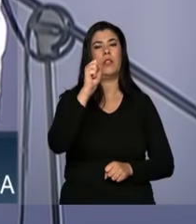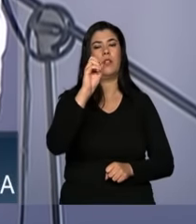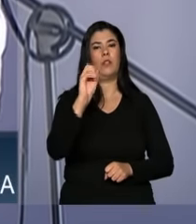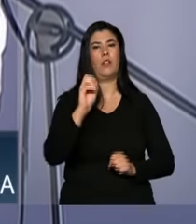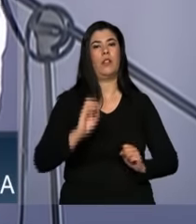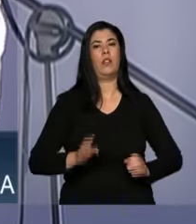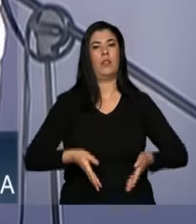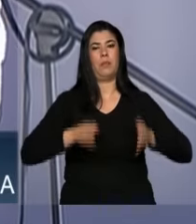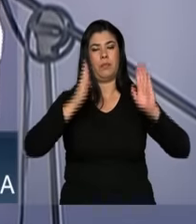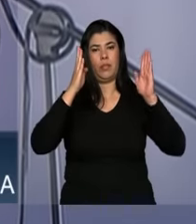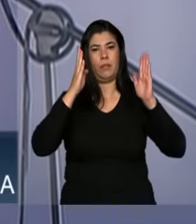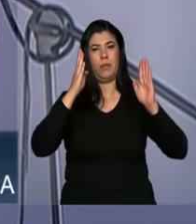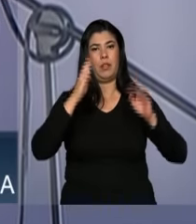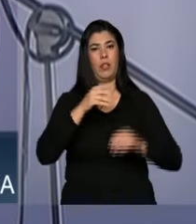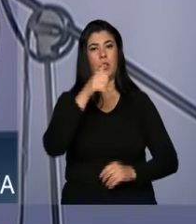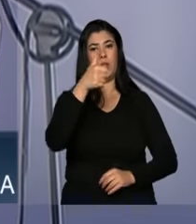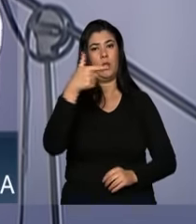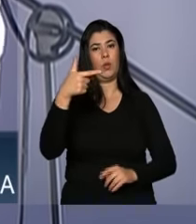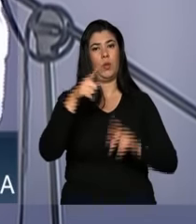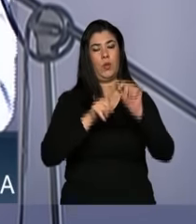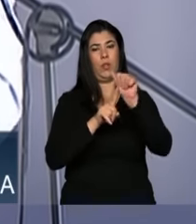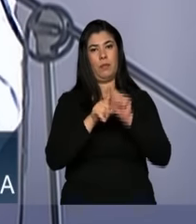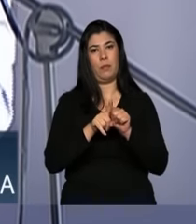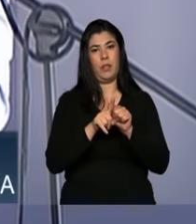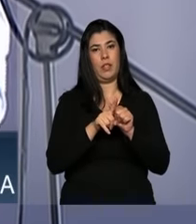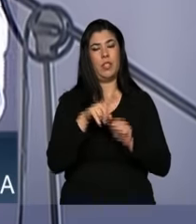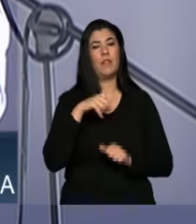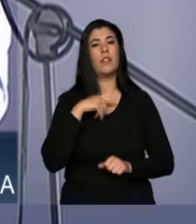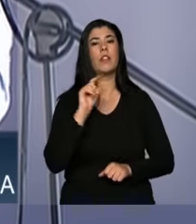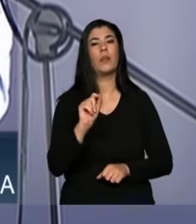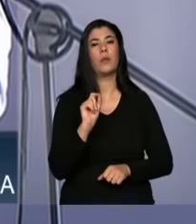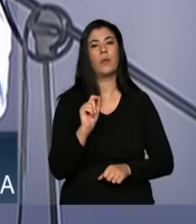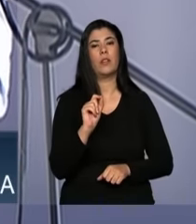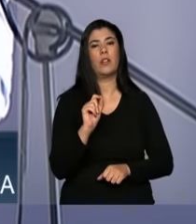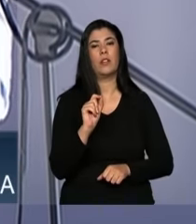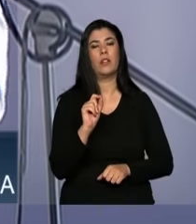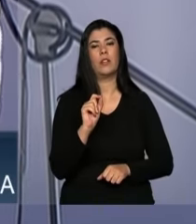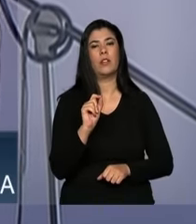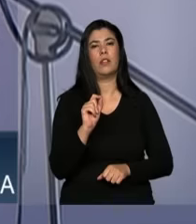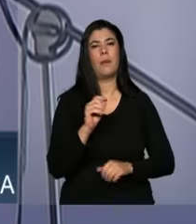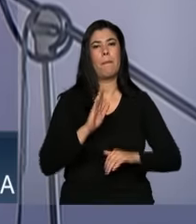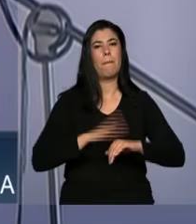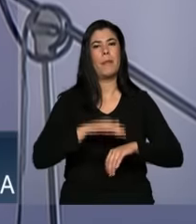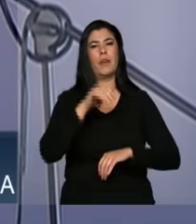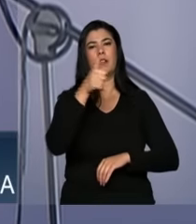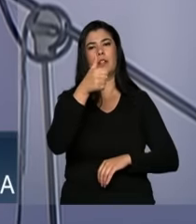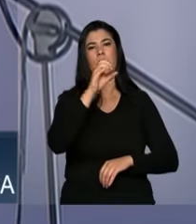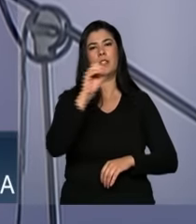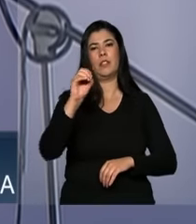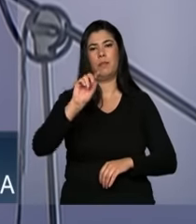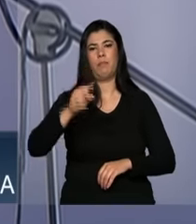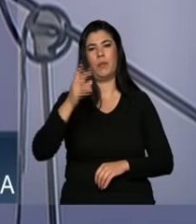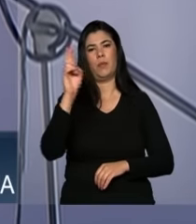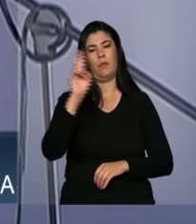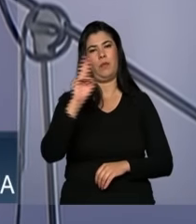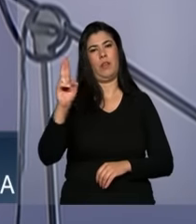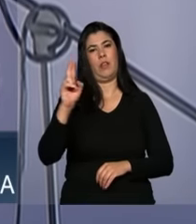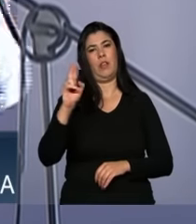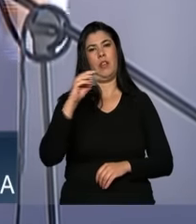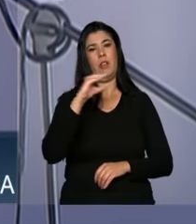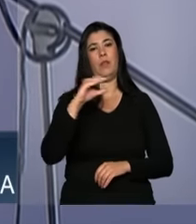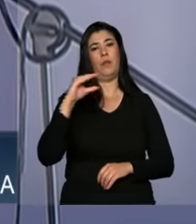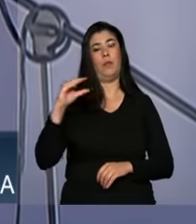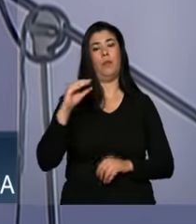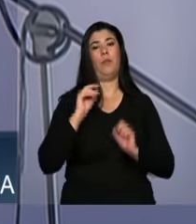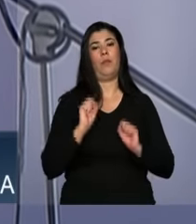14.480. Isso em 12 meses, nós vamos ter mais de R$ 100 mil na conta